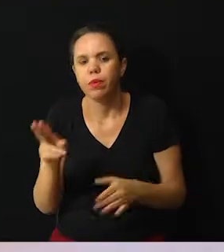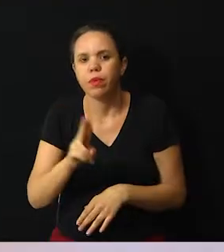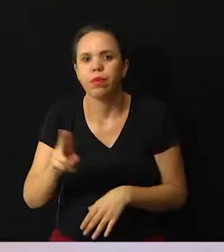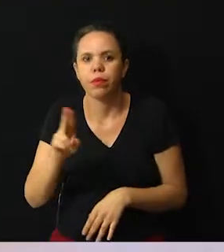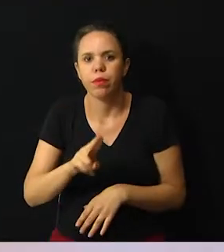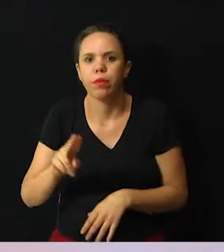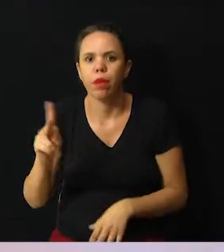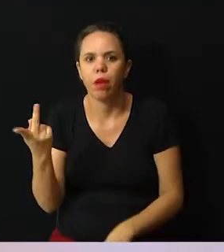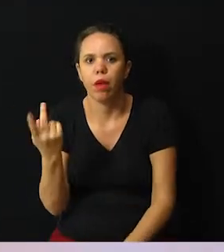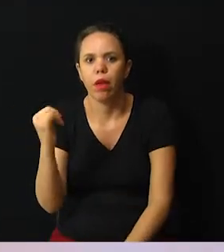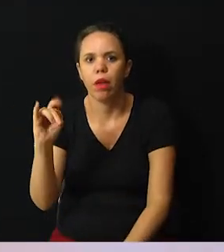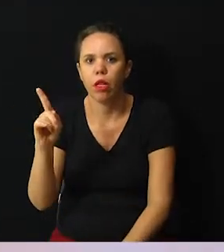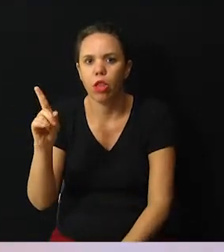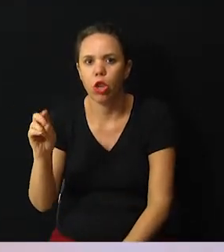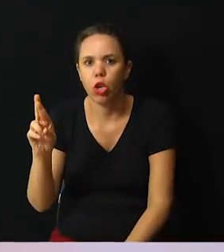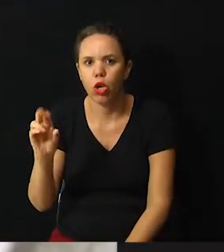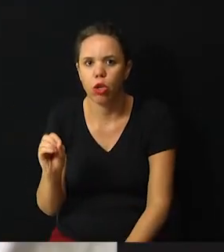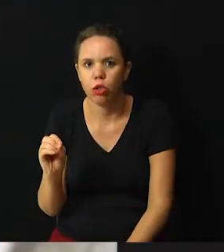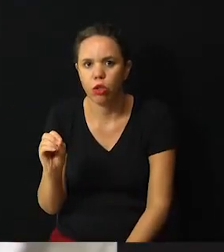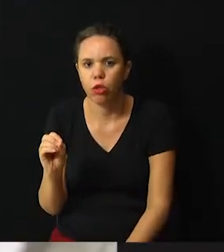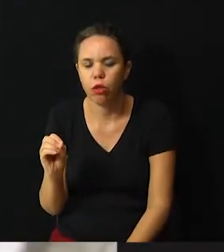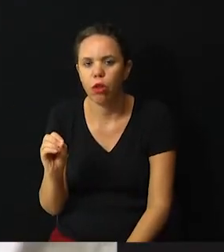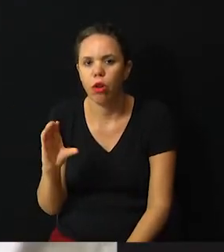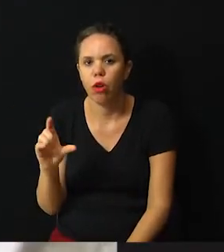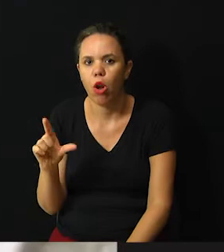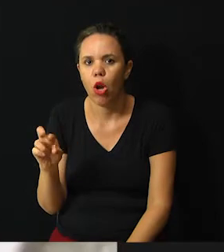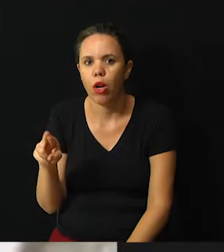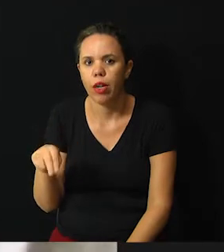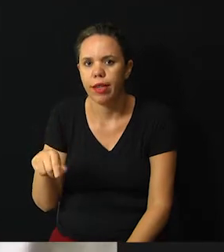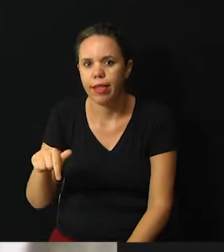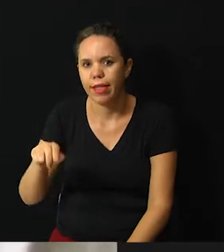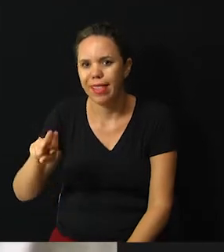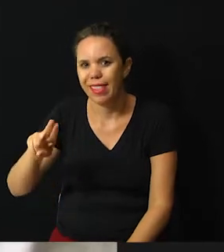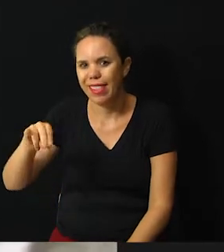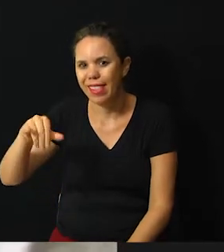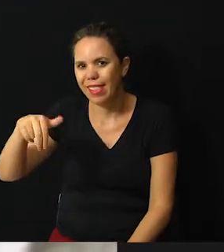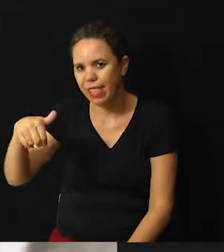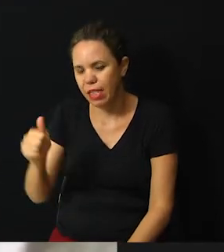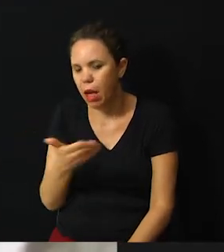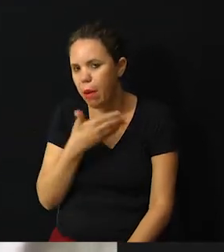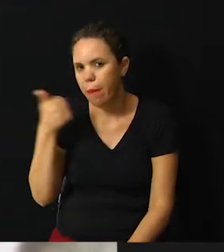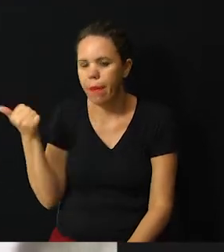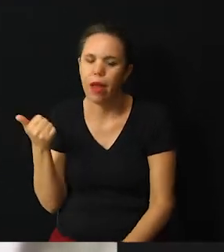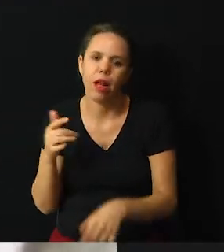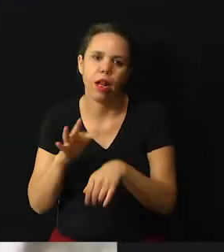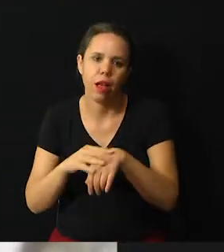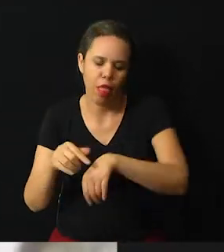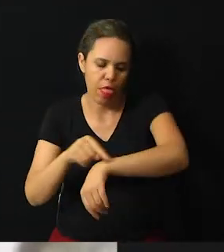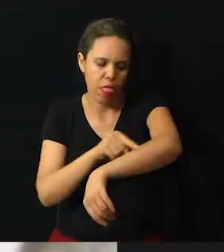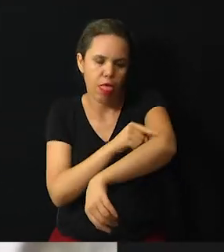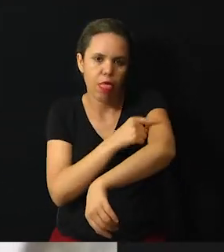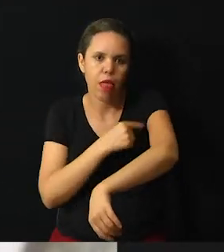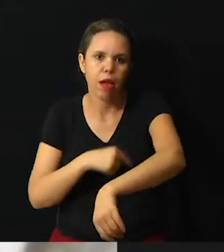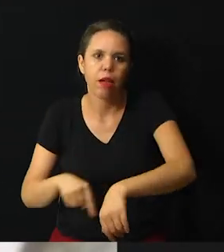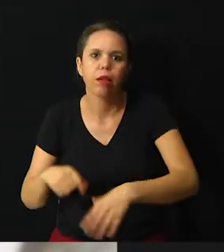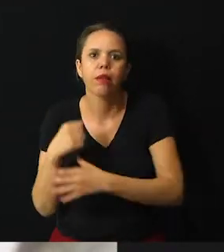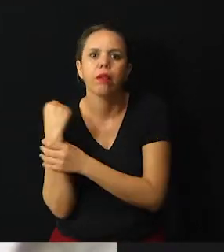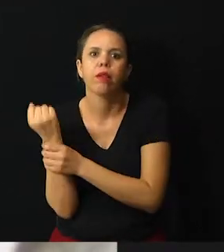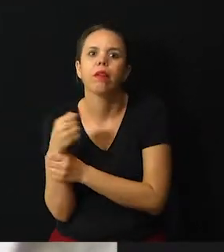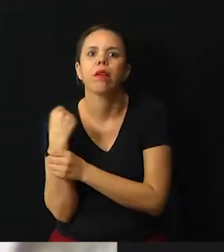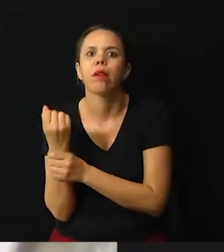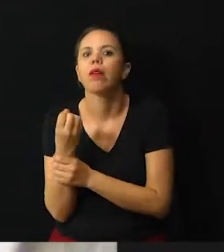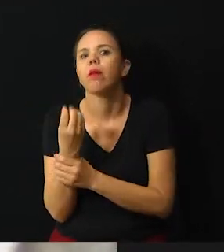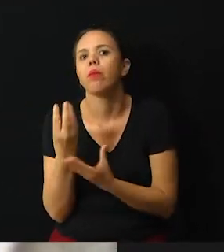gente usa hidroxicloroquina na gravidez com total segurança, né? Então, a hidroxicloroquina, ela melhora muito a lesão de pele, a parte articular, então melhora